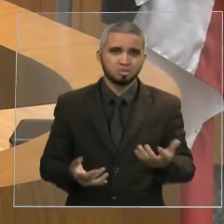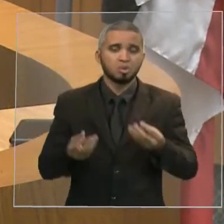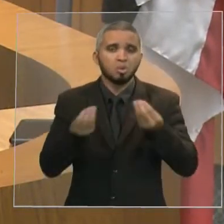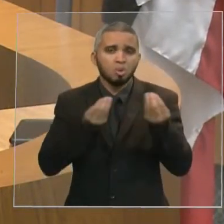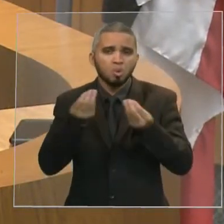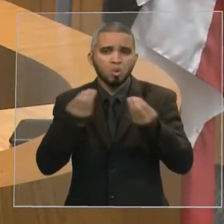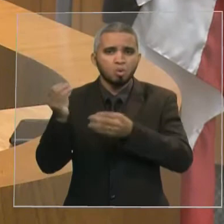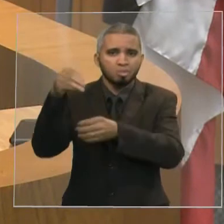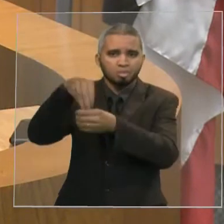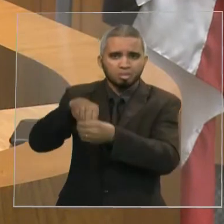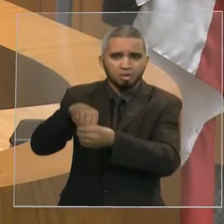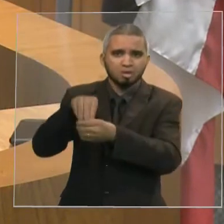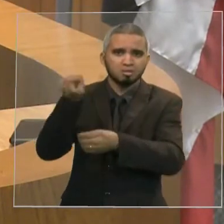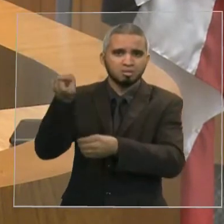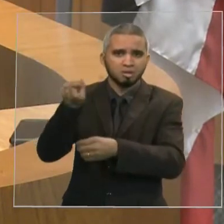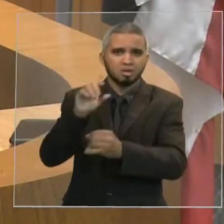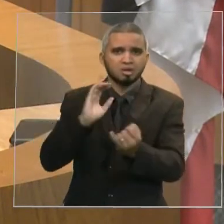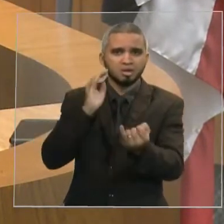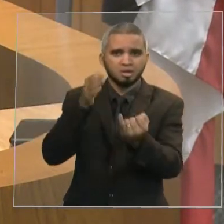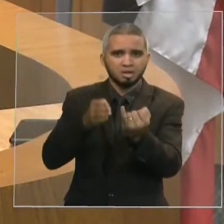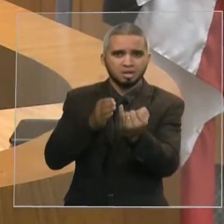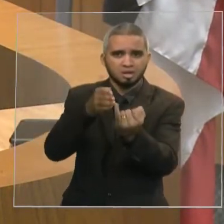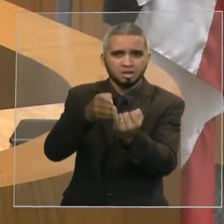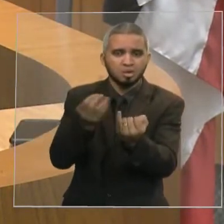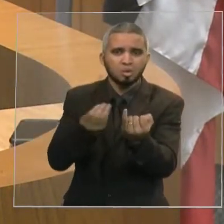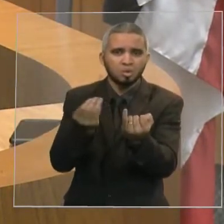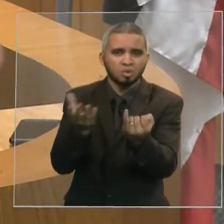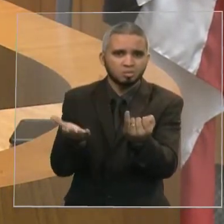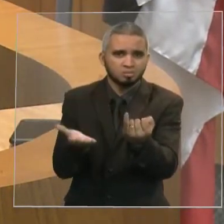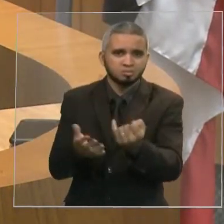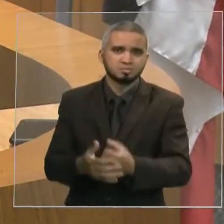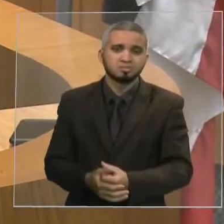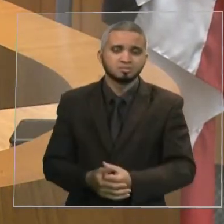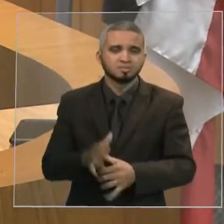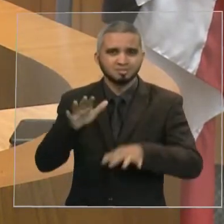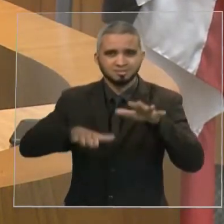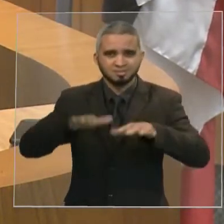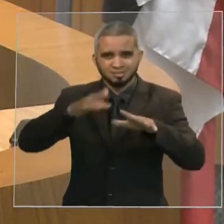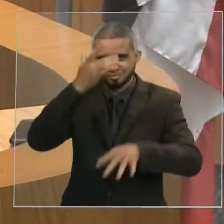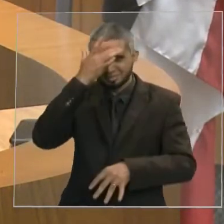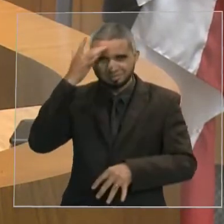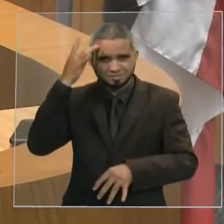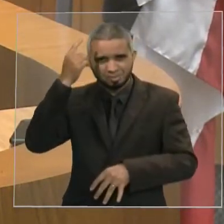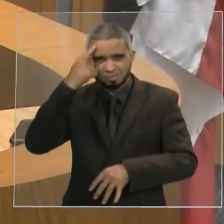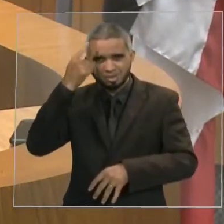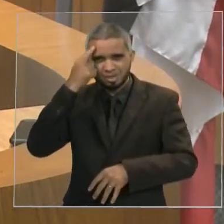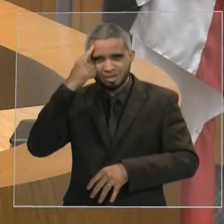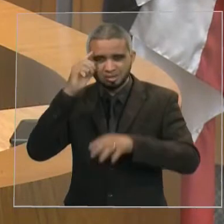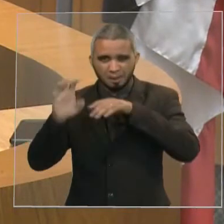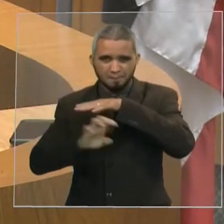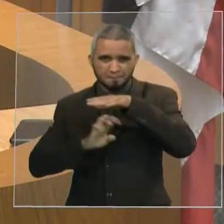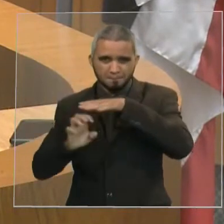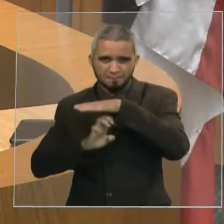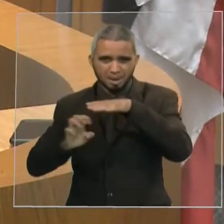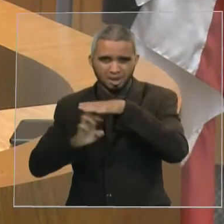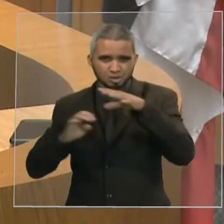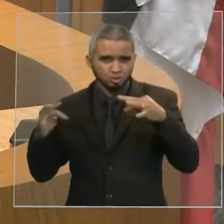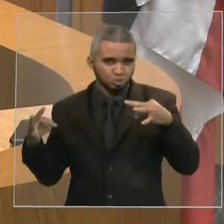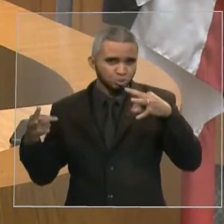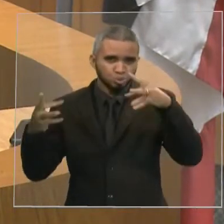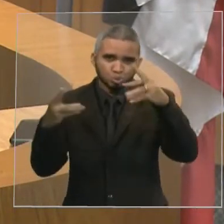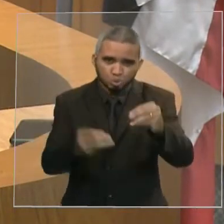funciona o Porto do Itaqui. Muita gente pensa que todas as empresas que ali estão têm